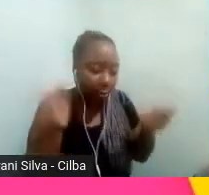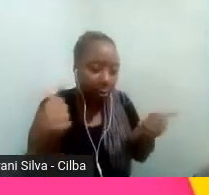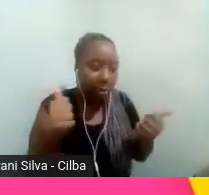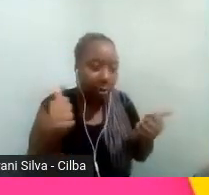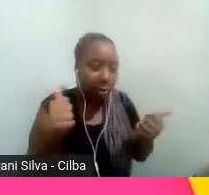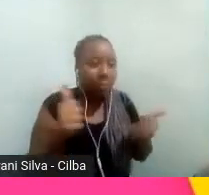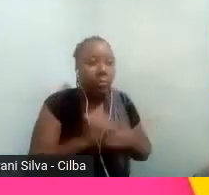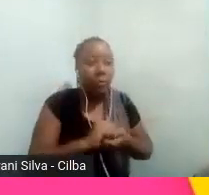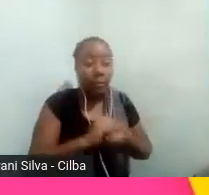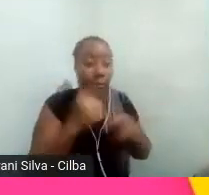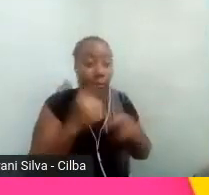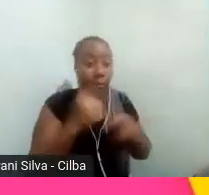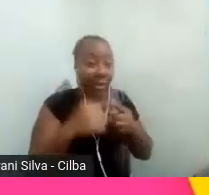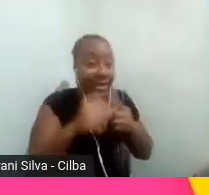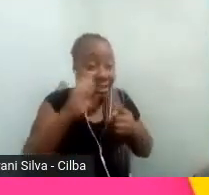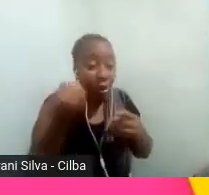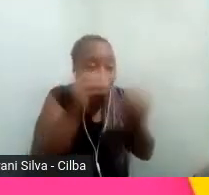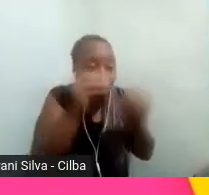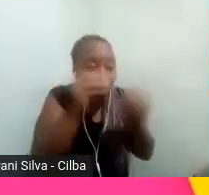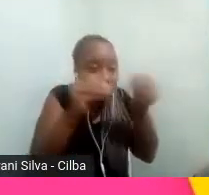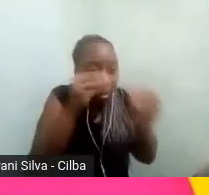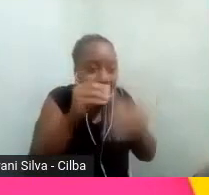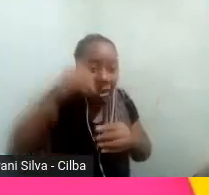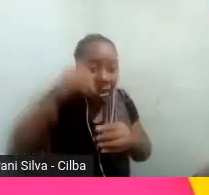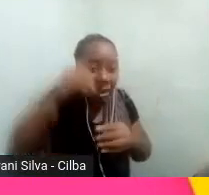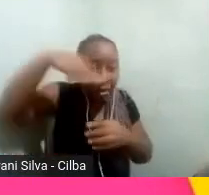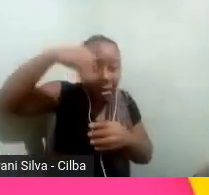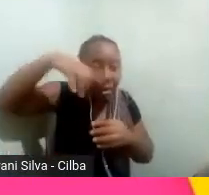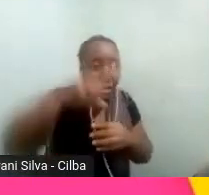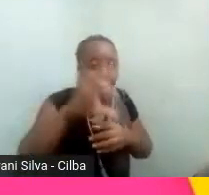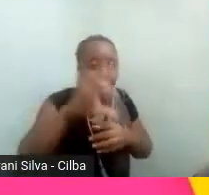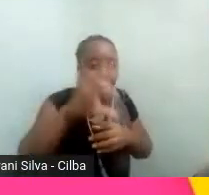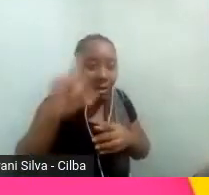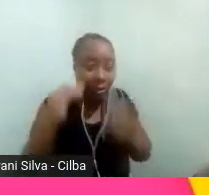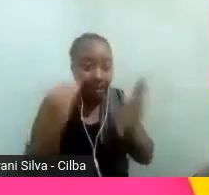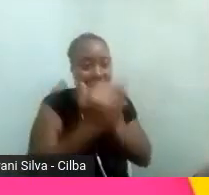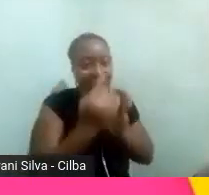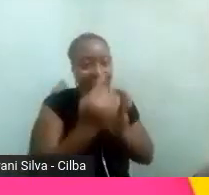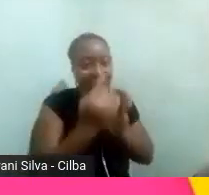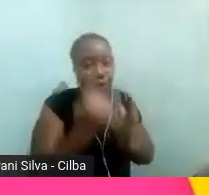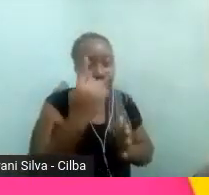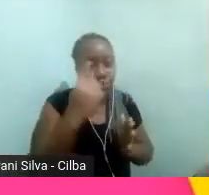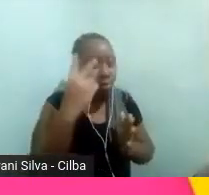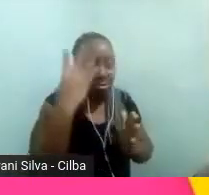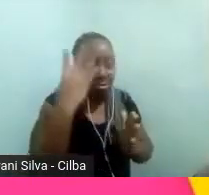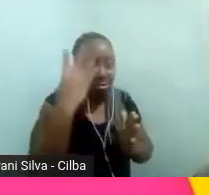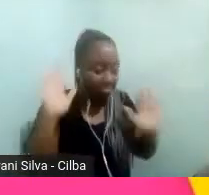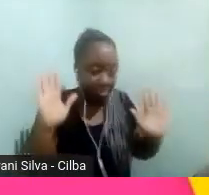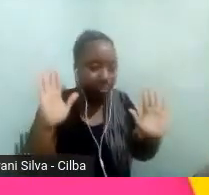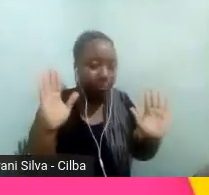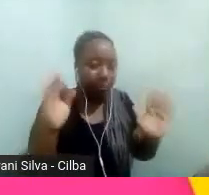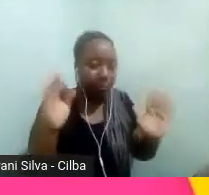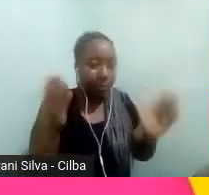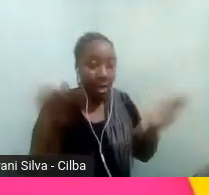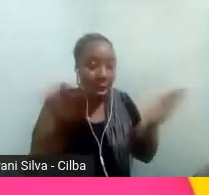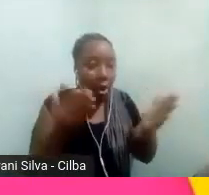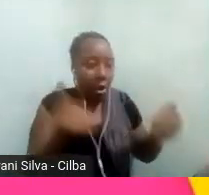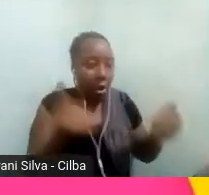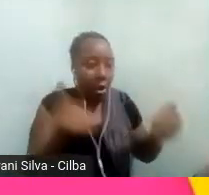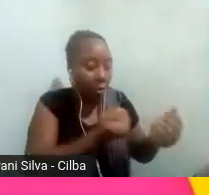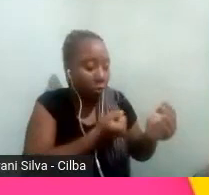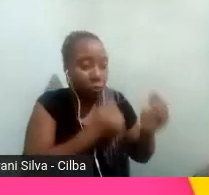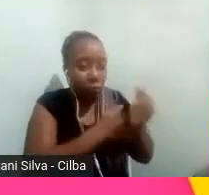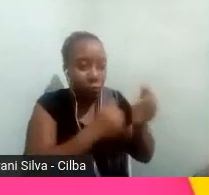um LED aí. Então, eu vou, na primeira parte do código, apresentar que eu